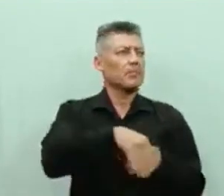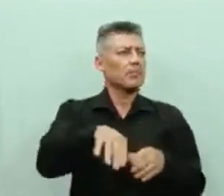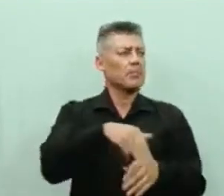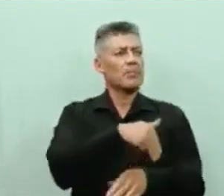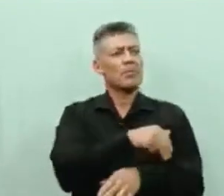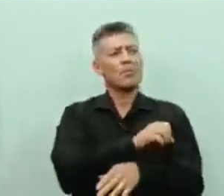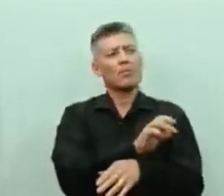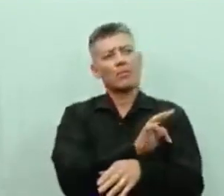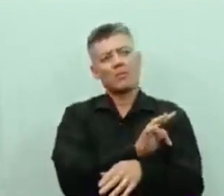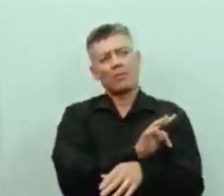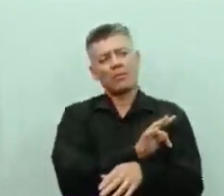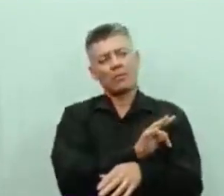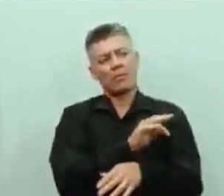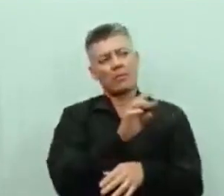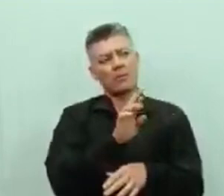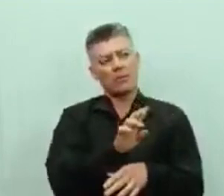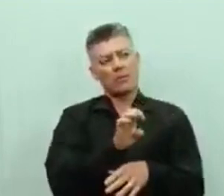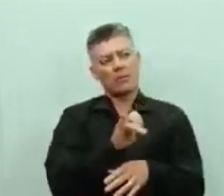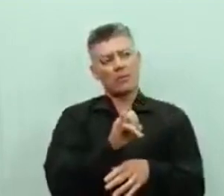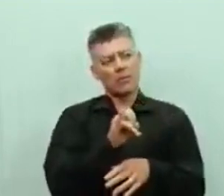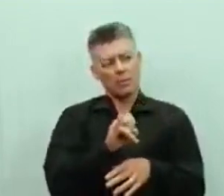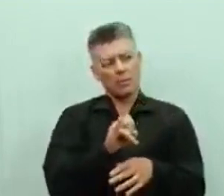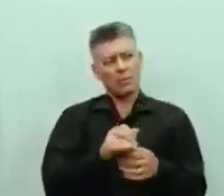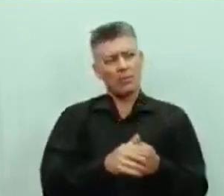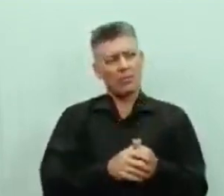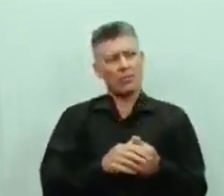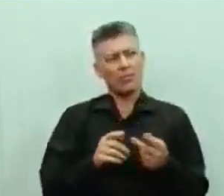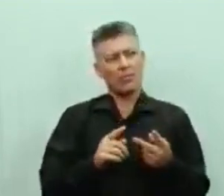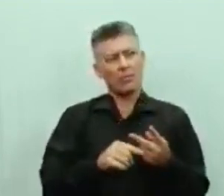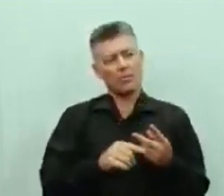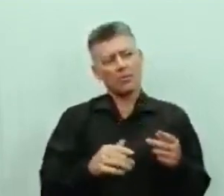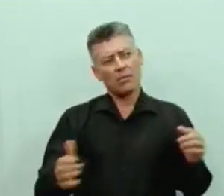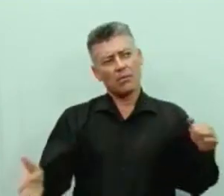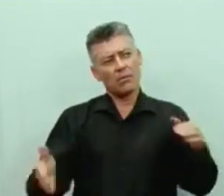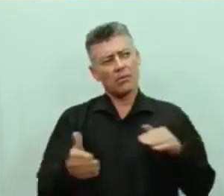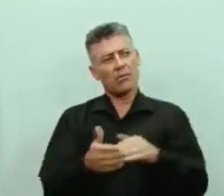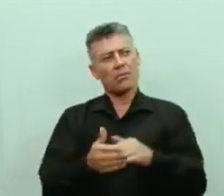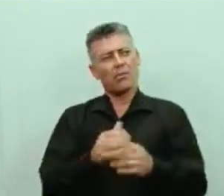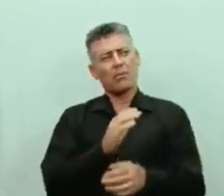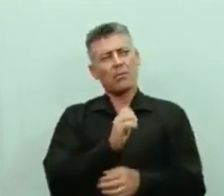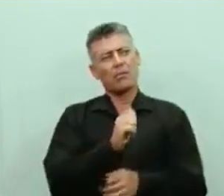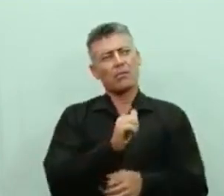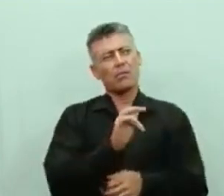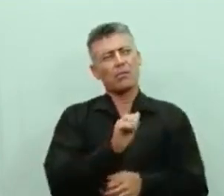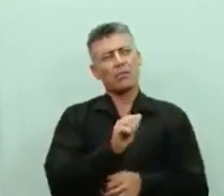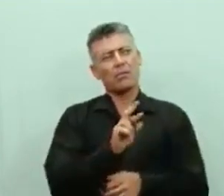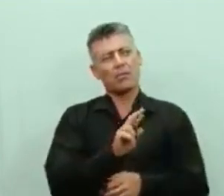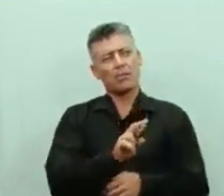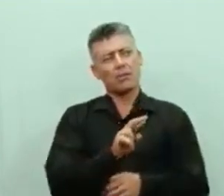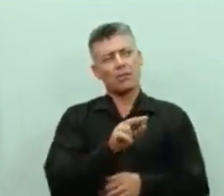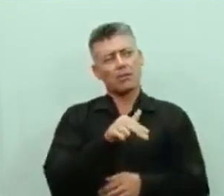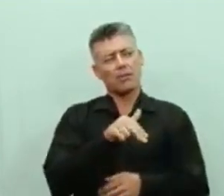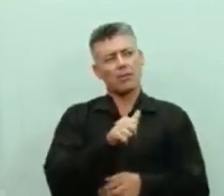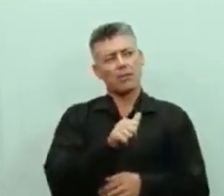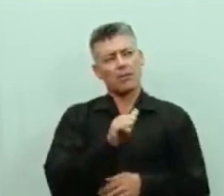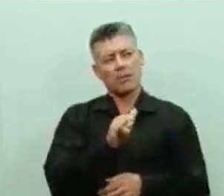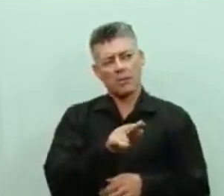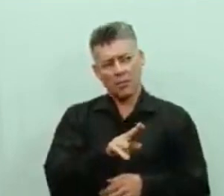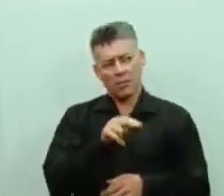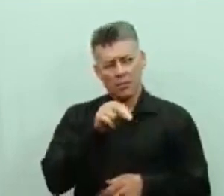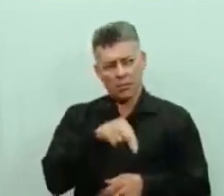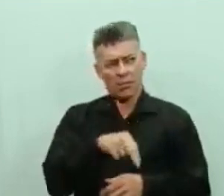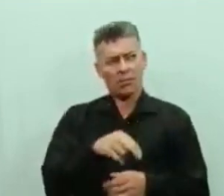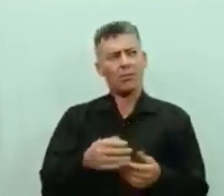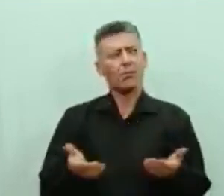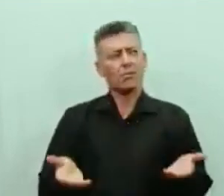né, dependendo do sentido, que pode pegar até da Cafarnaum, até a Cerca da Marinha. Essa rua nunca teve uma máquina passando de ponta a ponta. Dessa vez